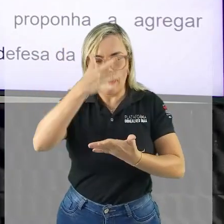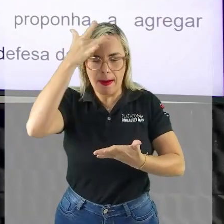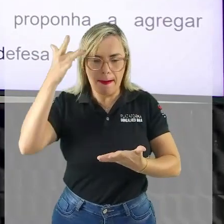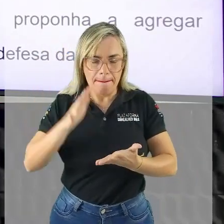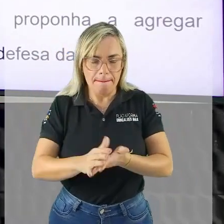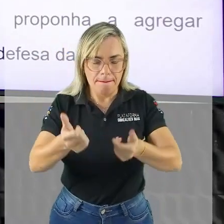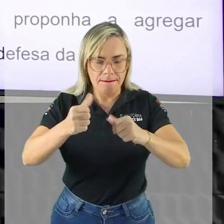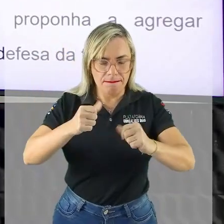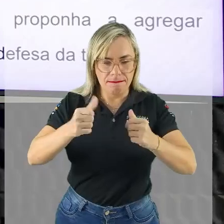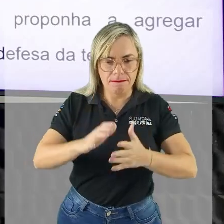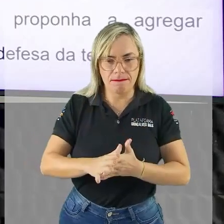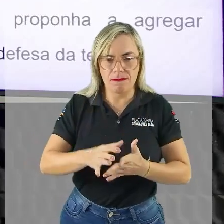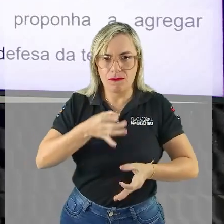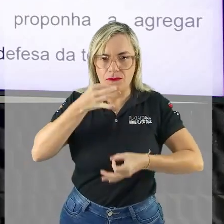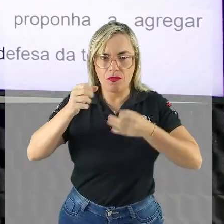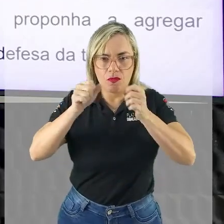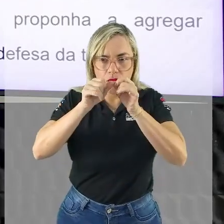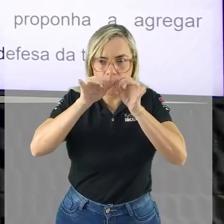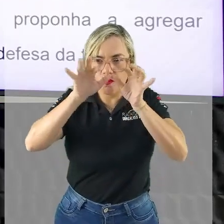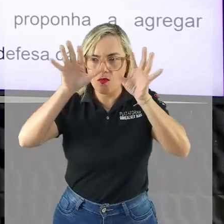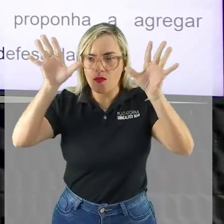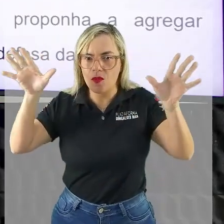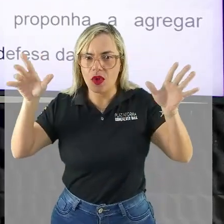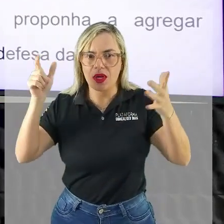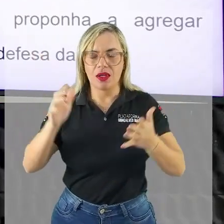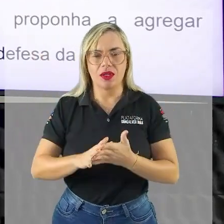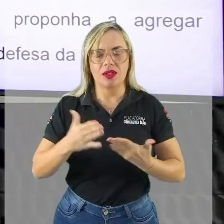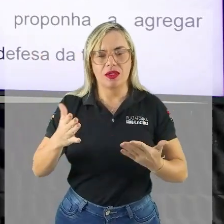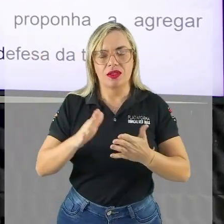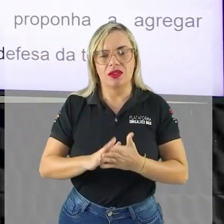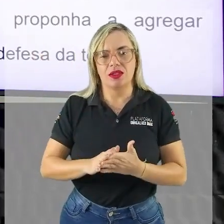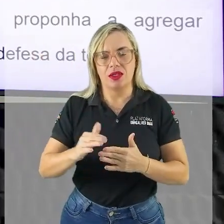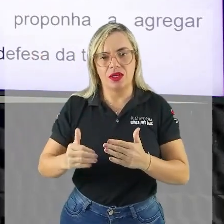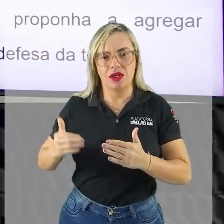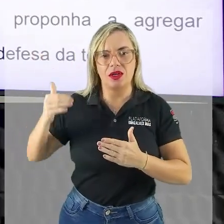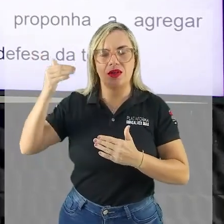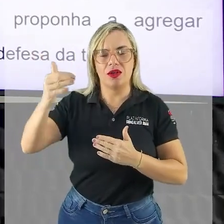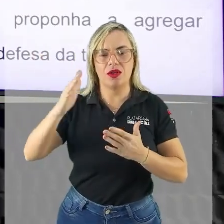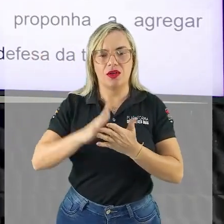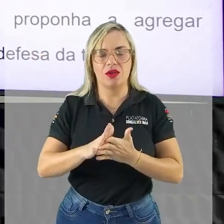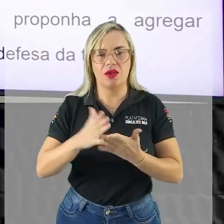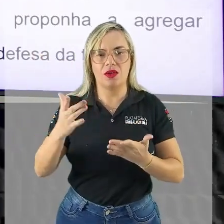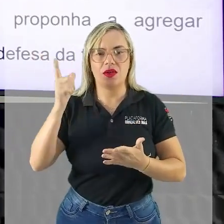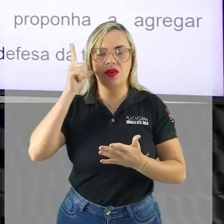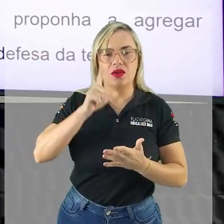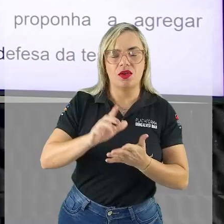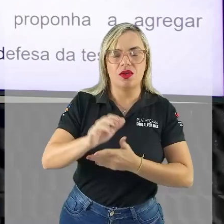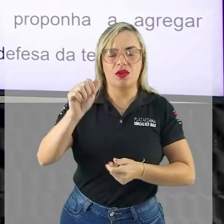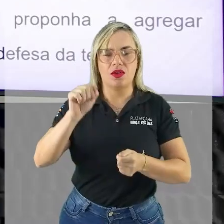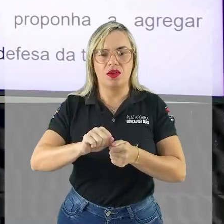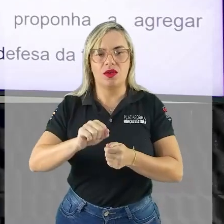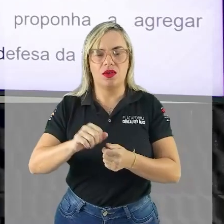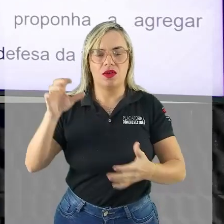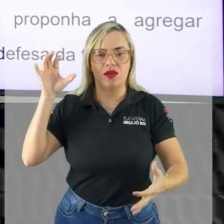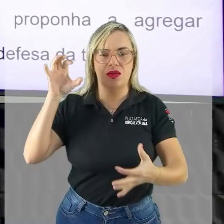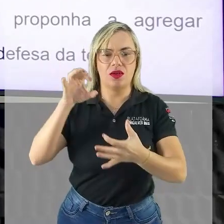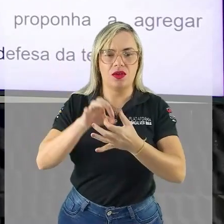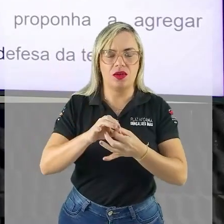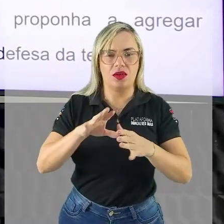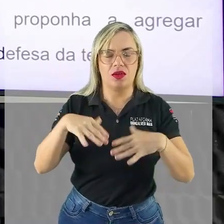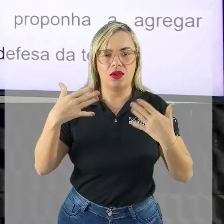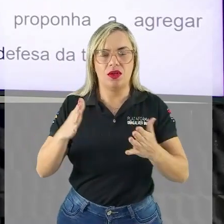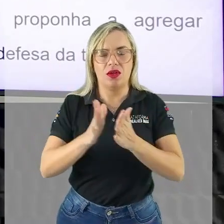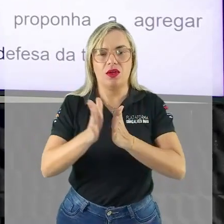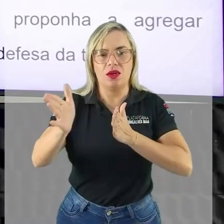você tem uma visão ampla, que está além do seu tempo. Você consegue fazer uma conexão com uma